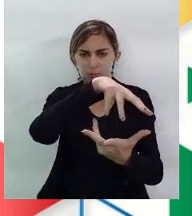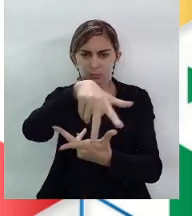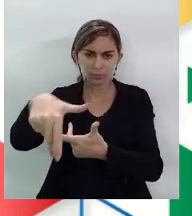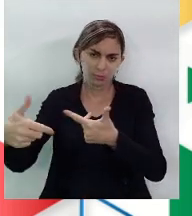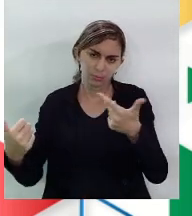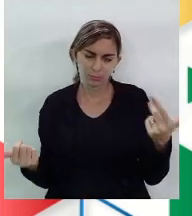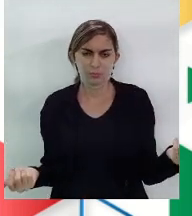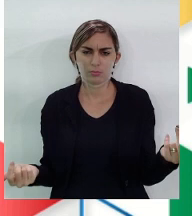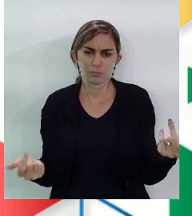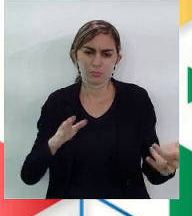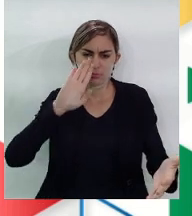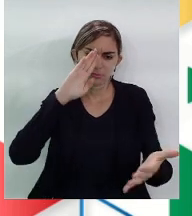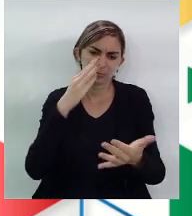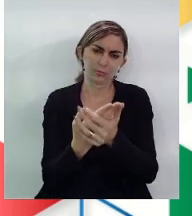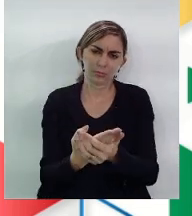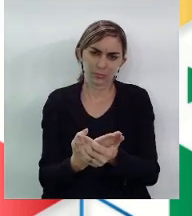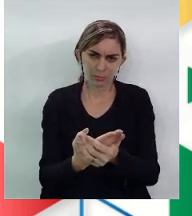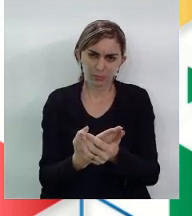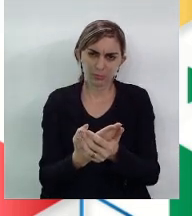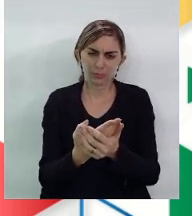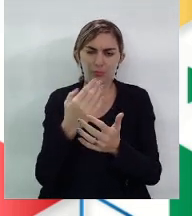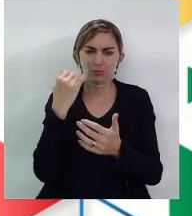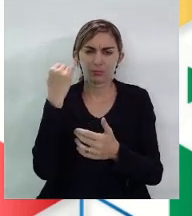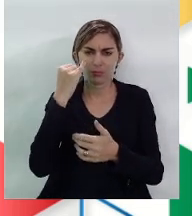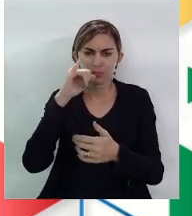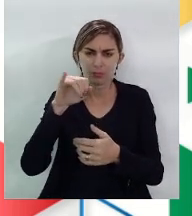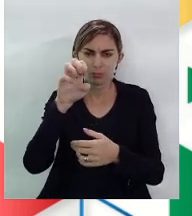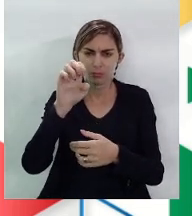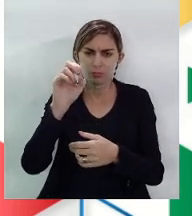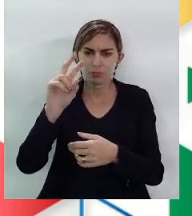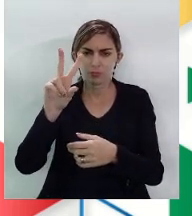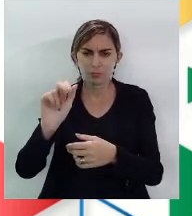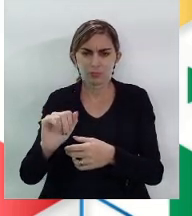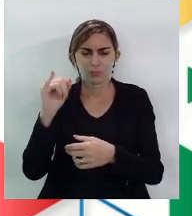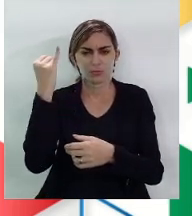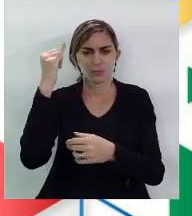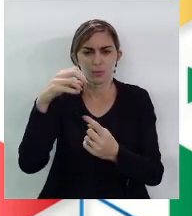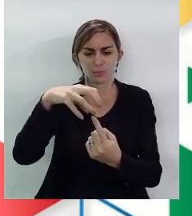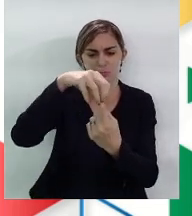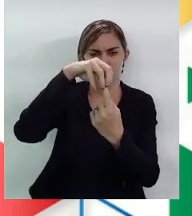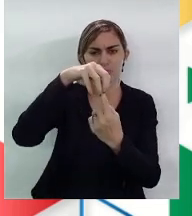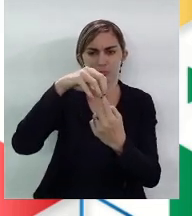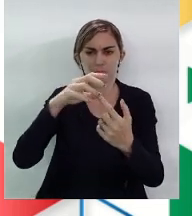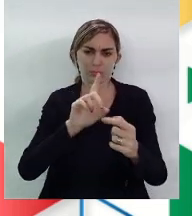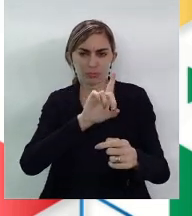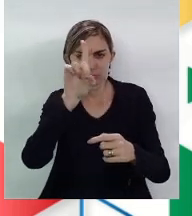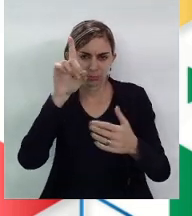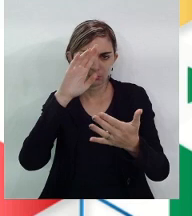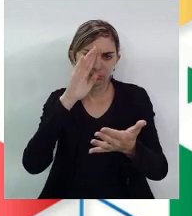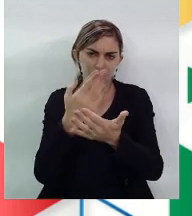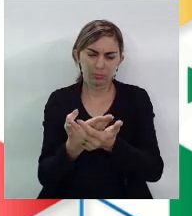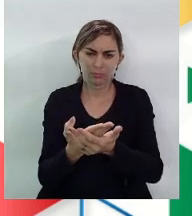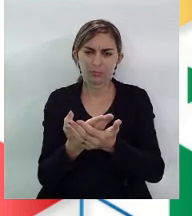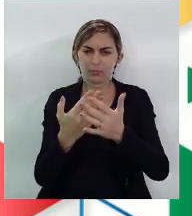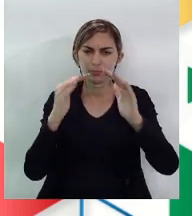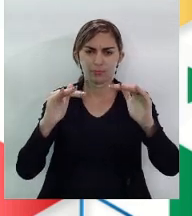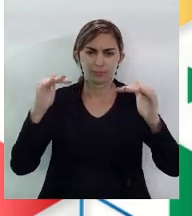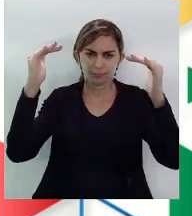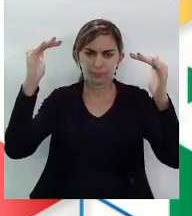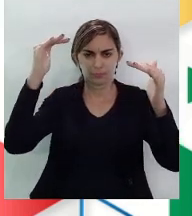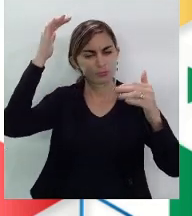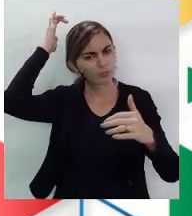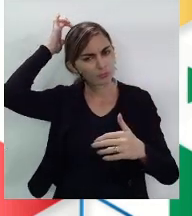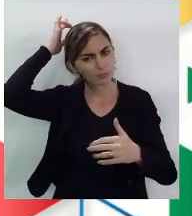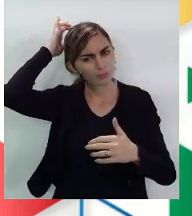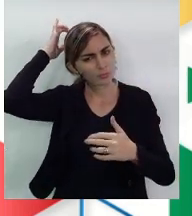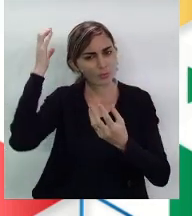caso, Deus, Jeová, Javé, um ser onipresente, onipotente e